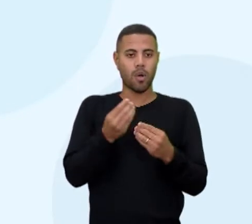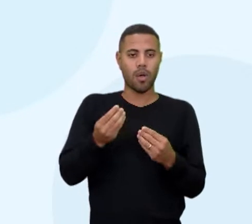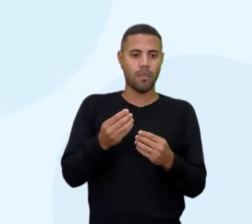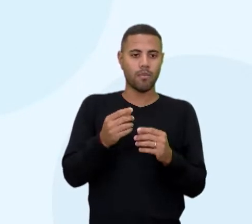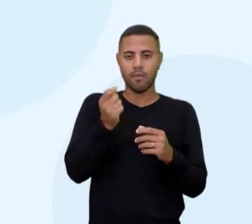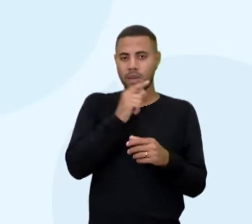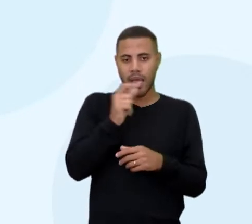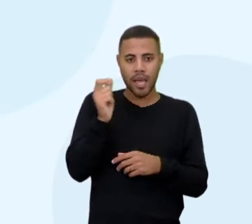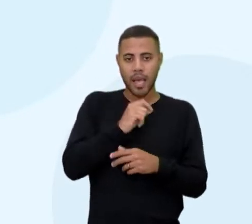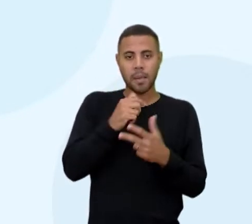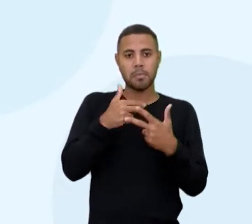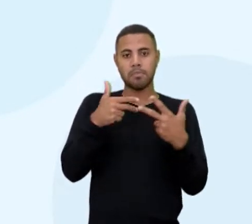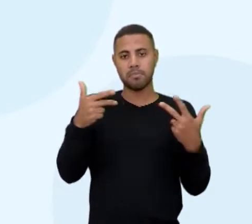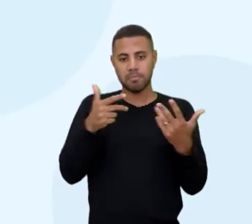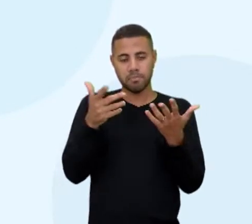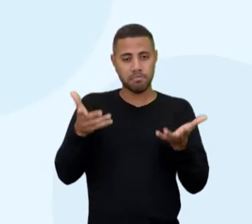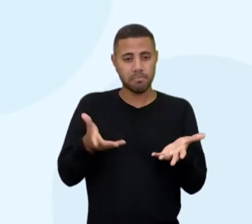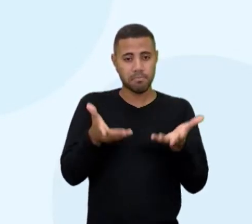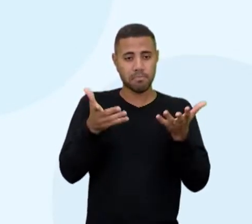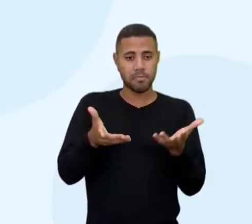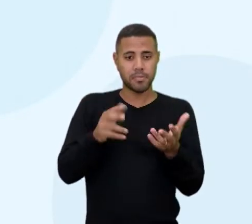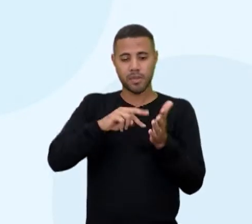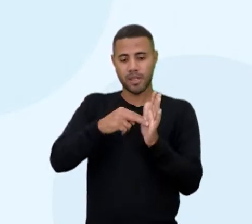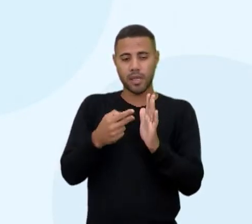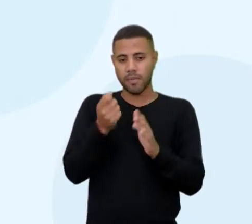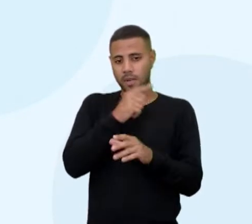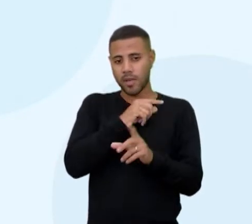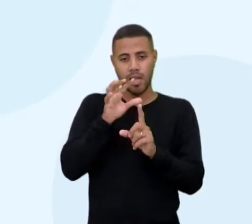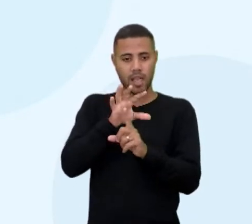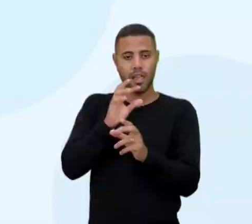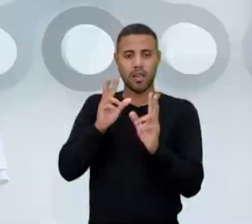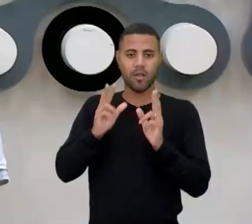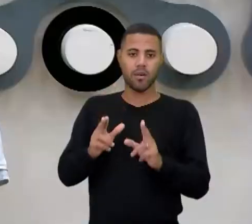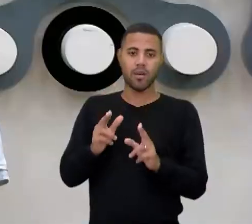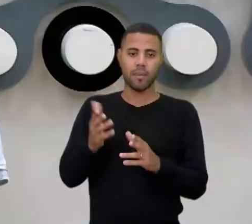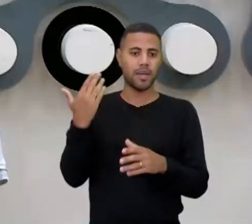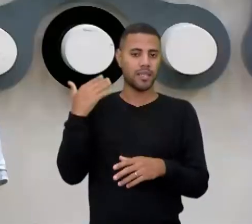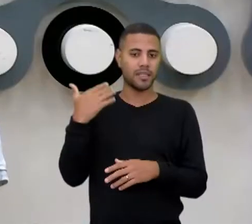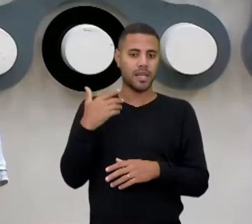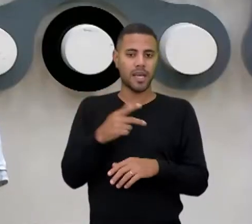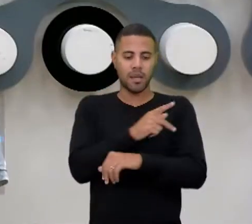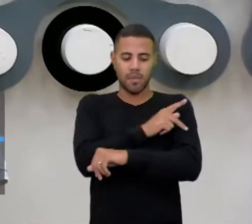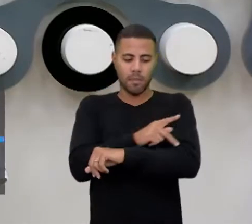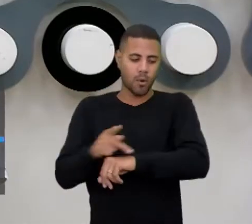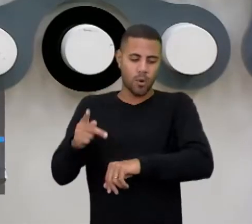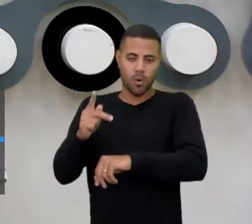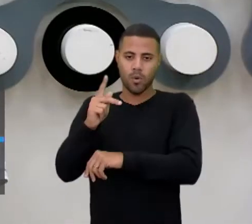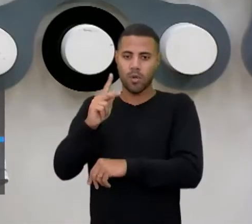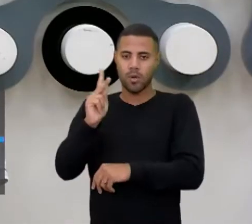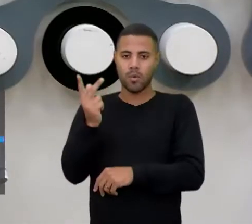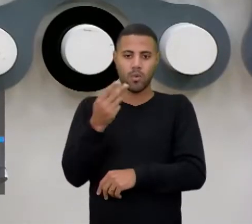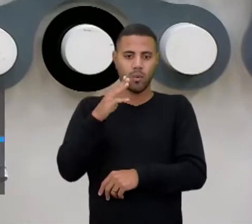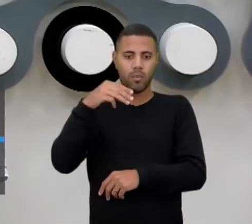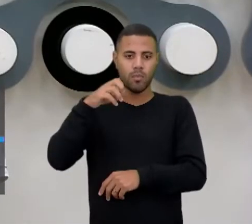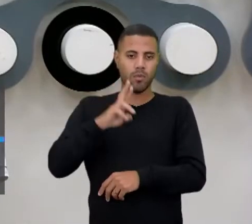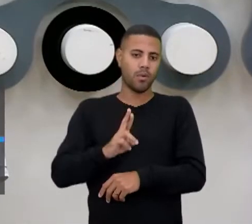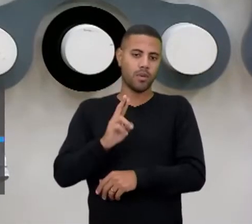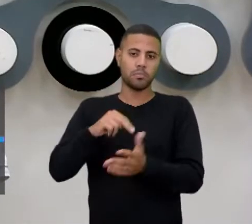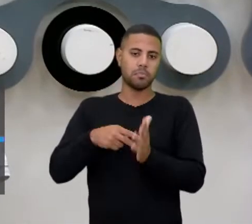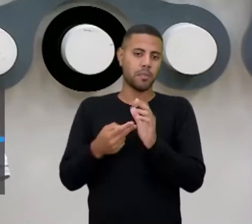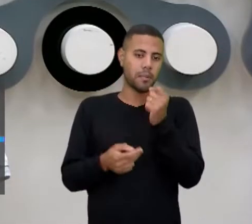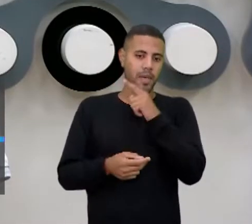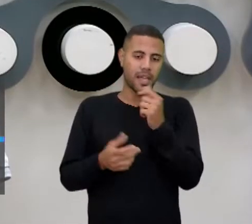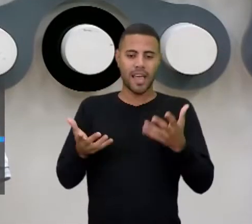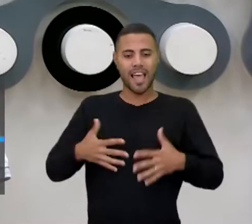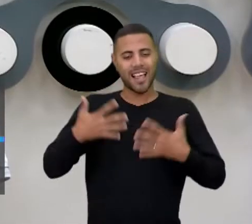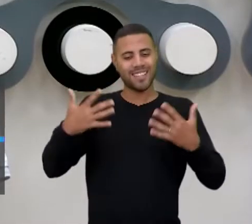persuasão. E é legal isso do humor para fazer persuasão, porque o humor, ele era uma coisa pura antigamente, né? A gente falava de humor para